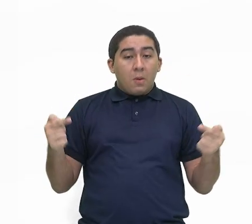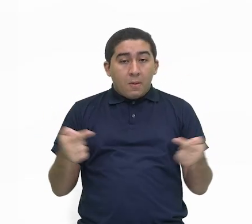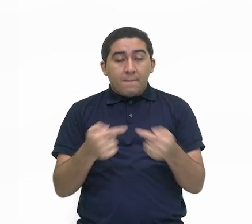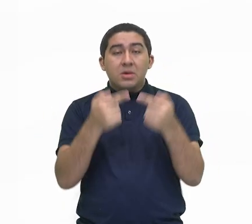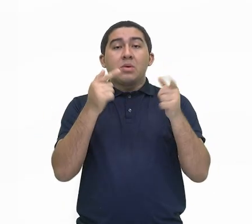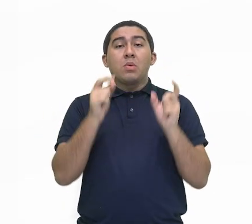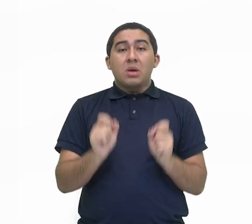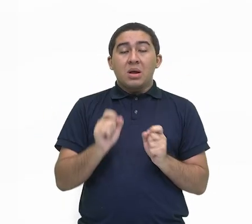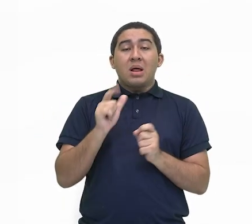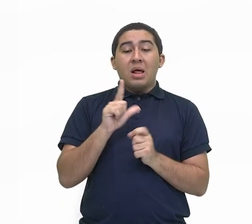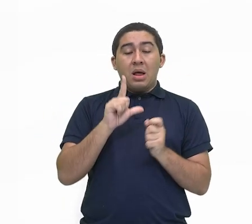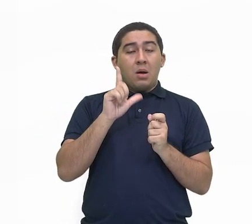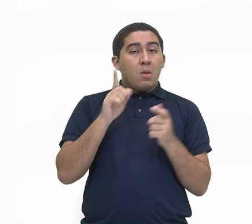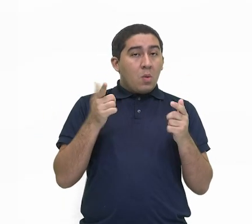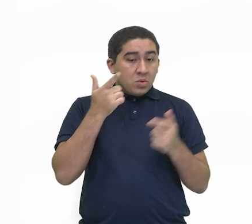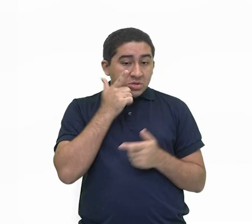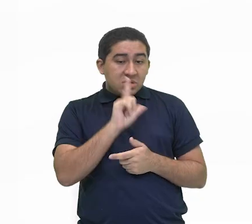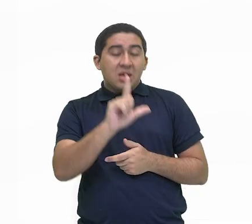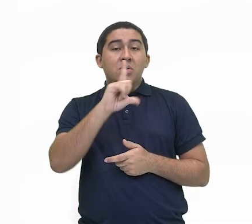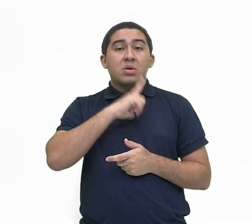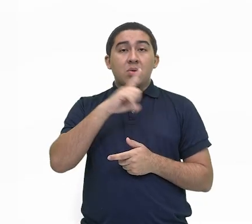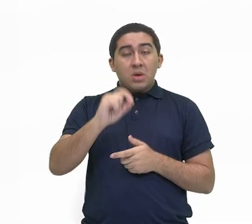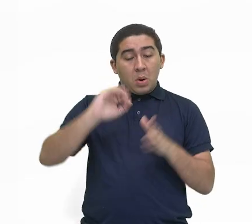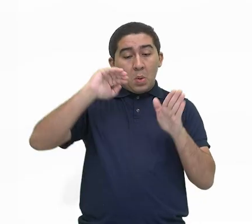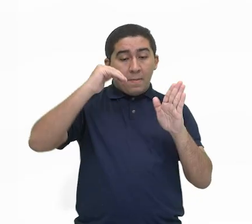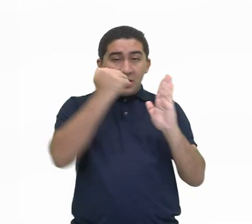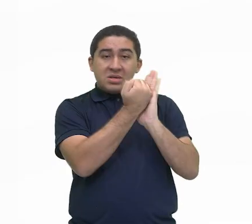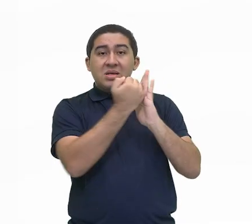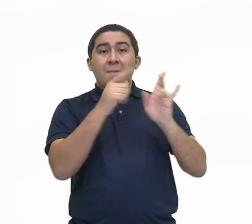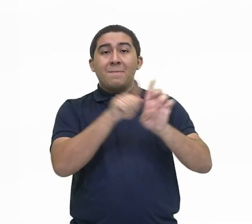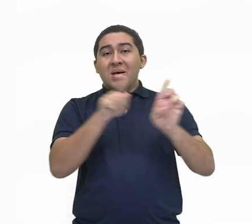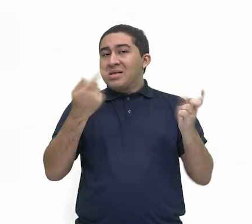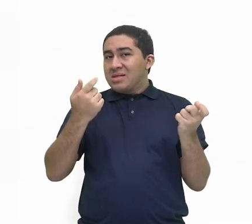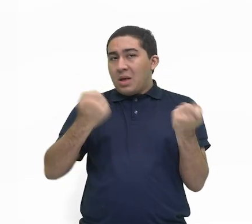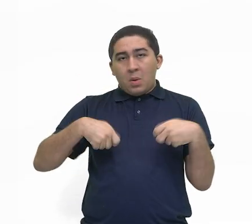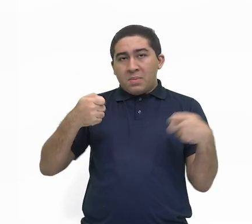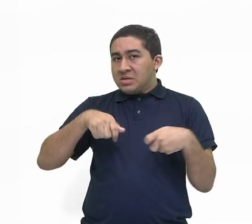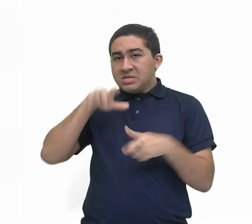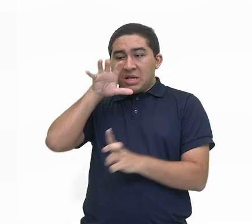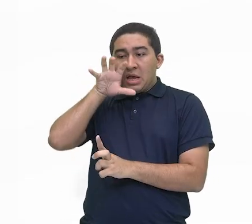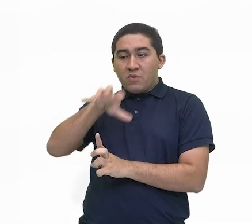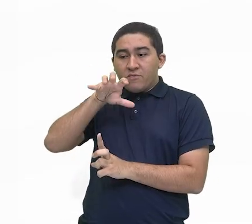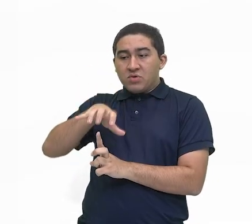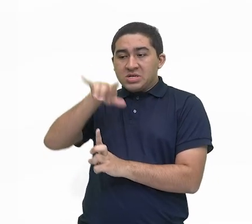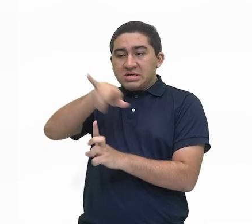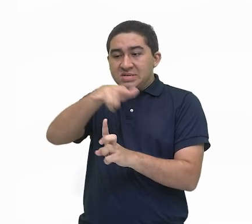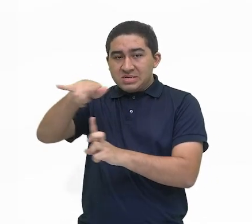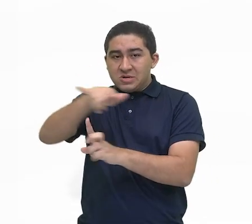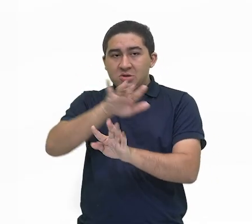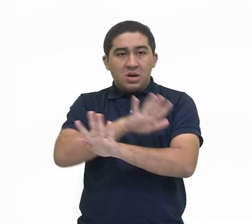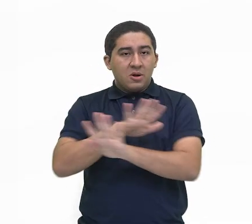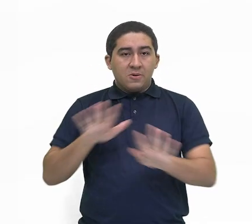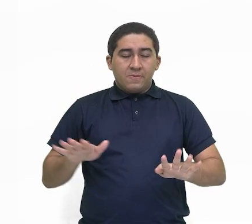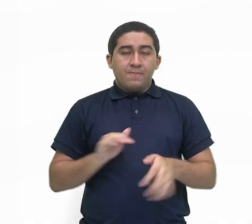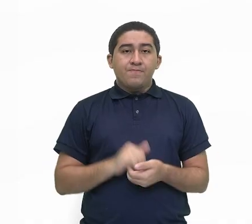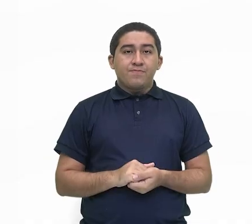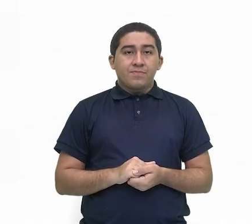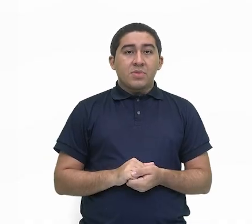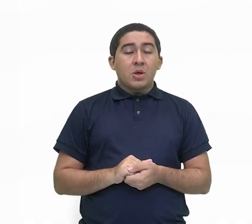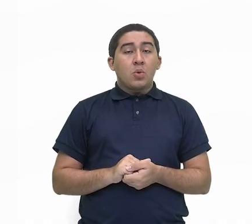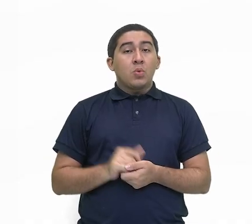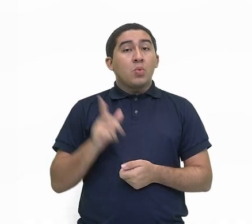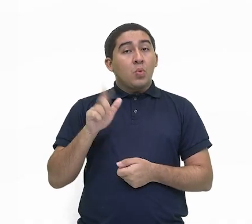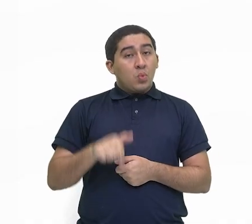obediência sem necessidade da coerção. Então, um Estado, olha, ele